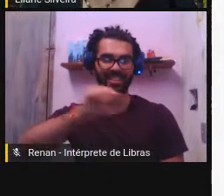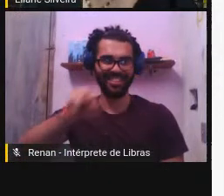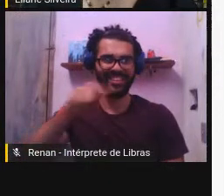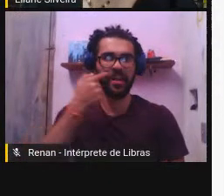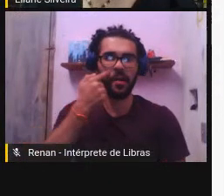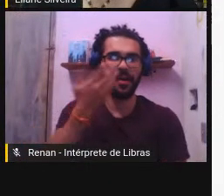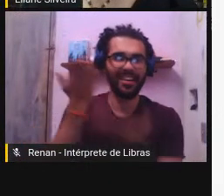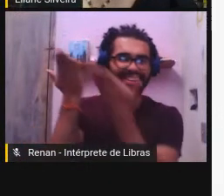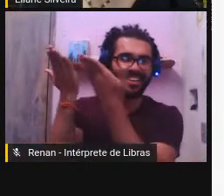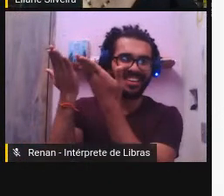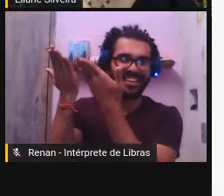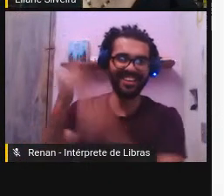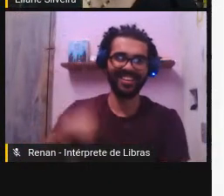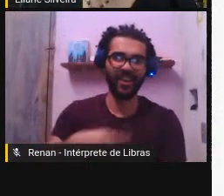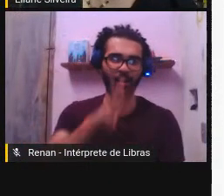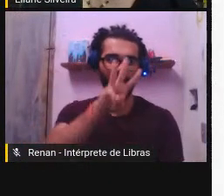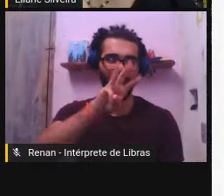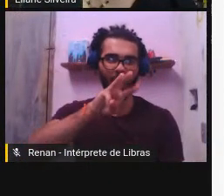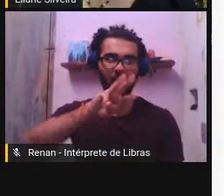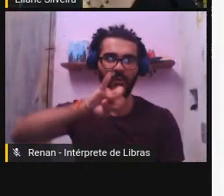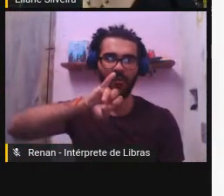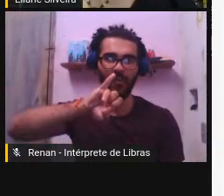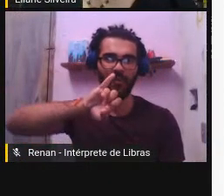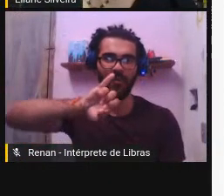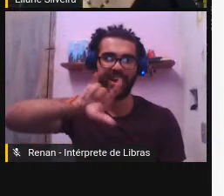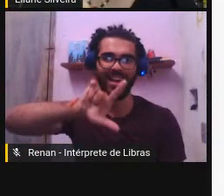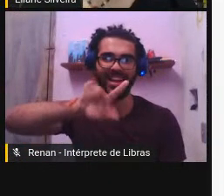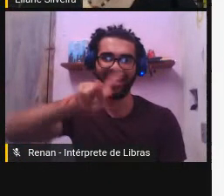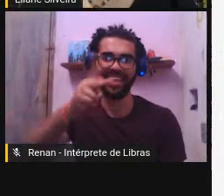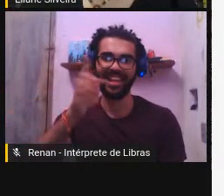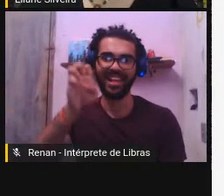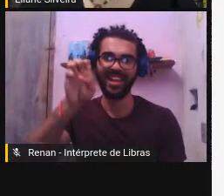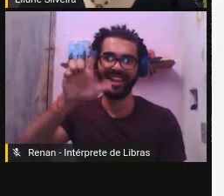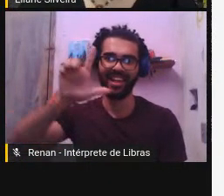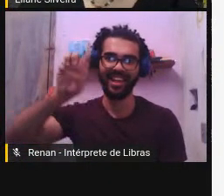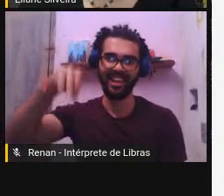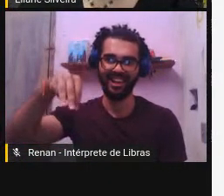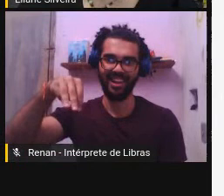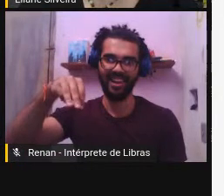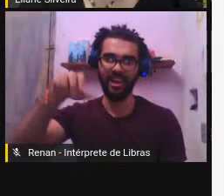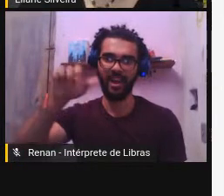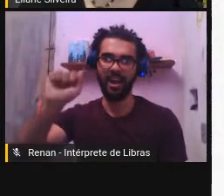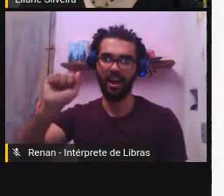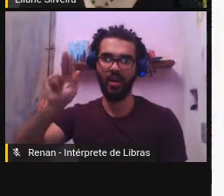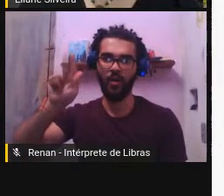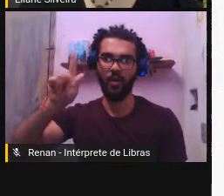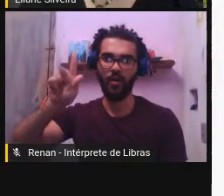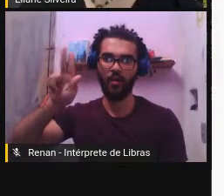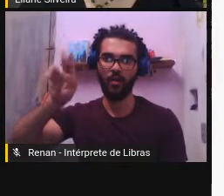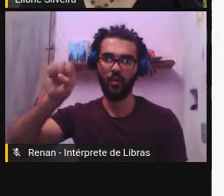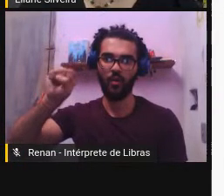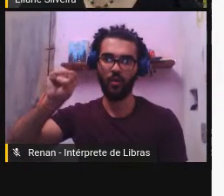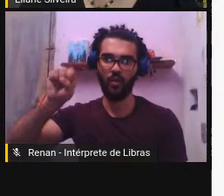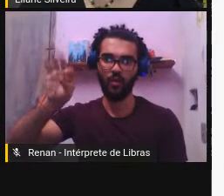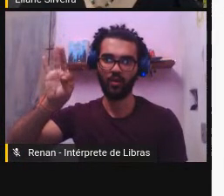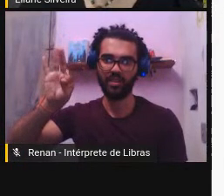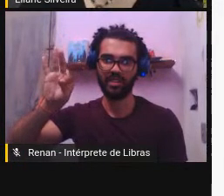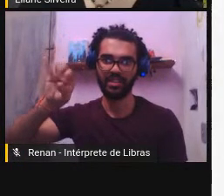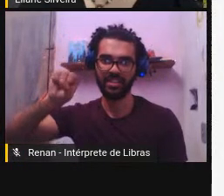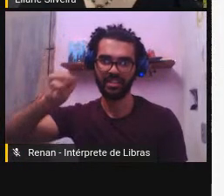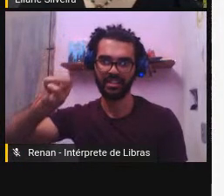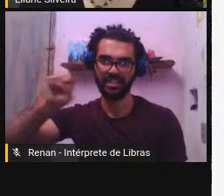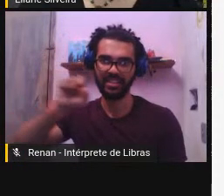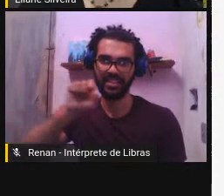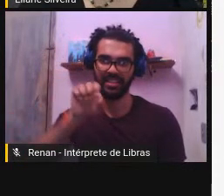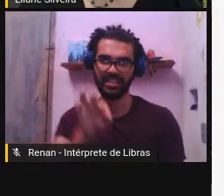dele ali no PowerPoint. O Stryber é um indo-europeísta, mais especificamente germanista,